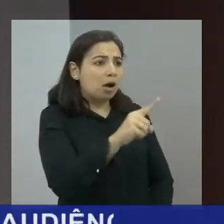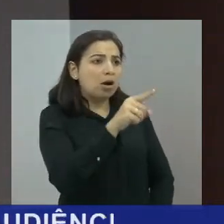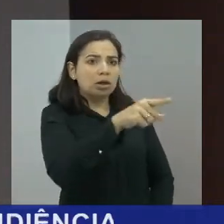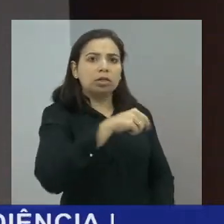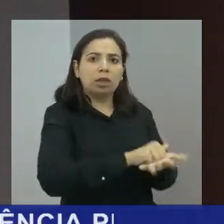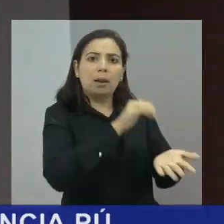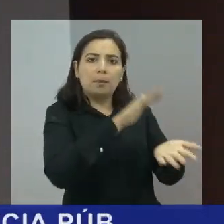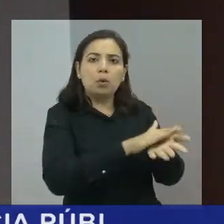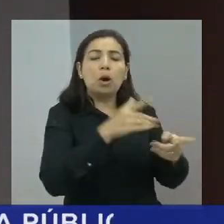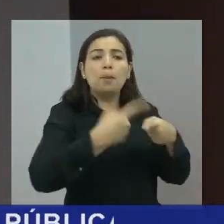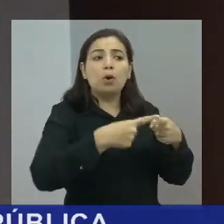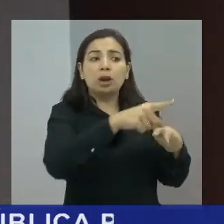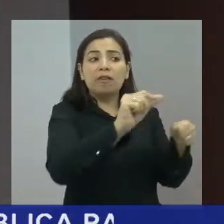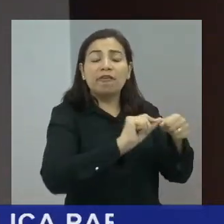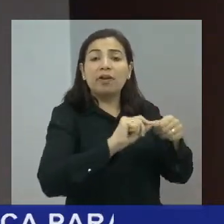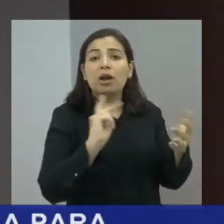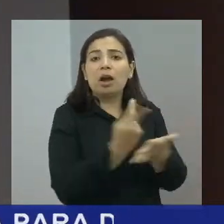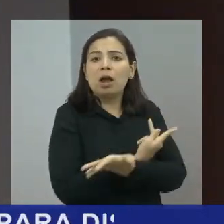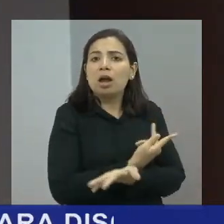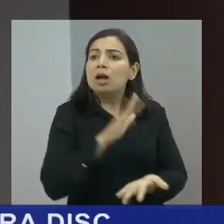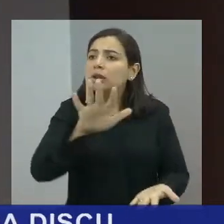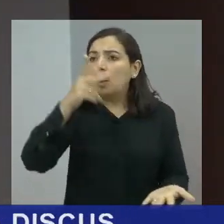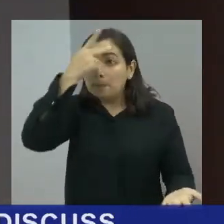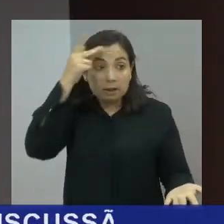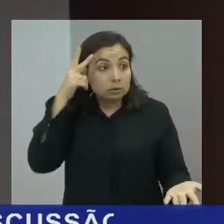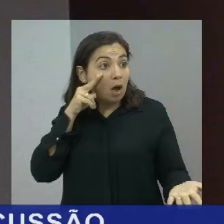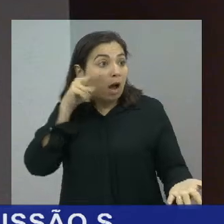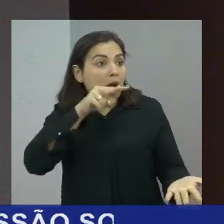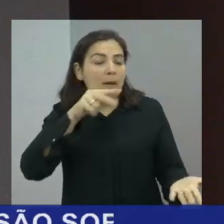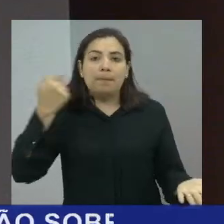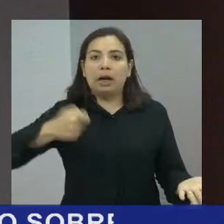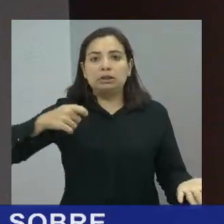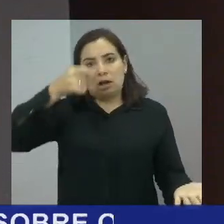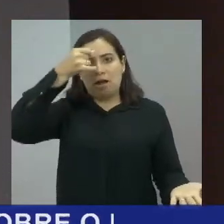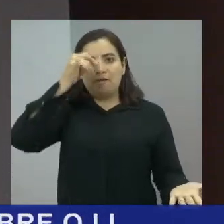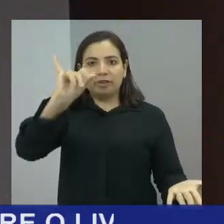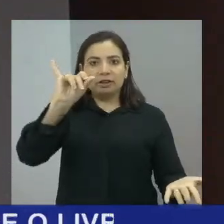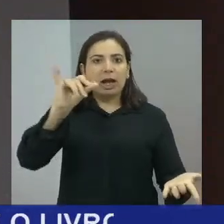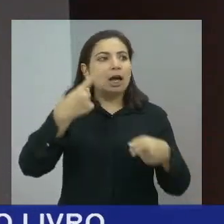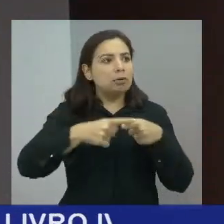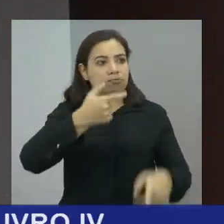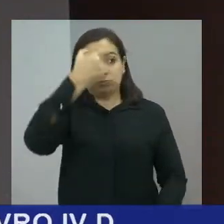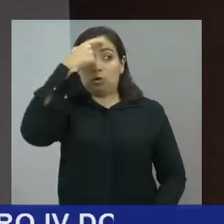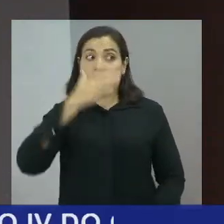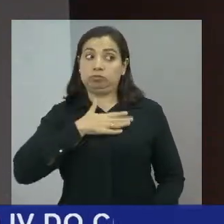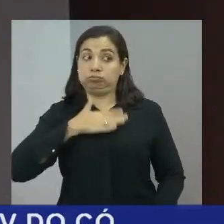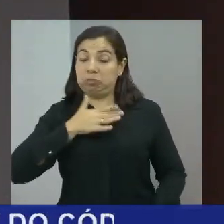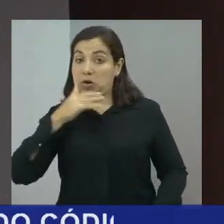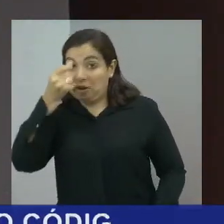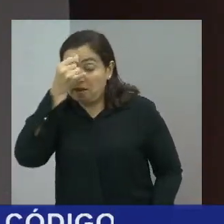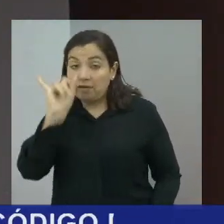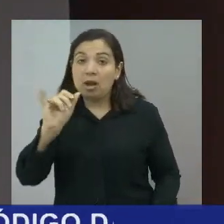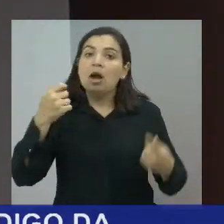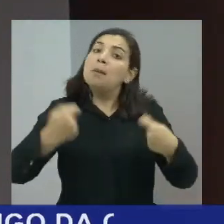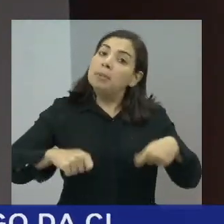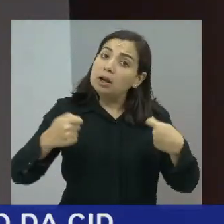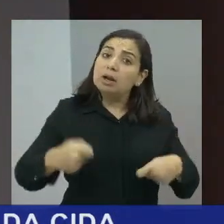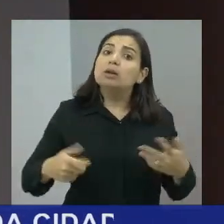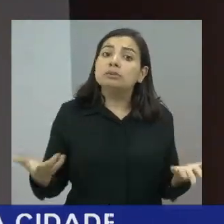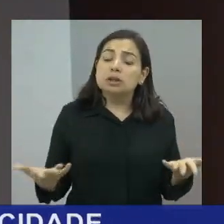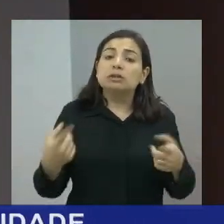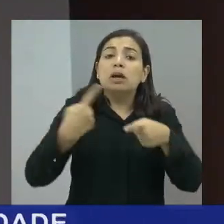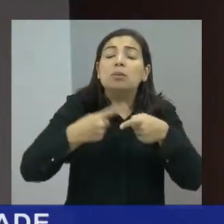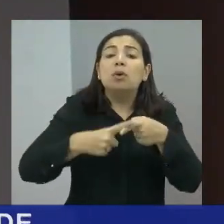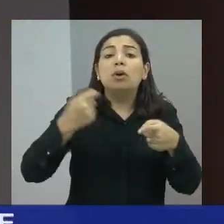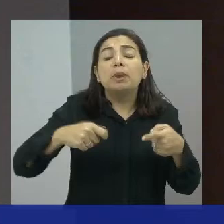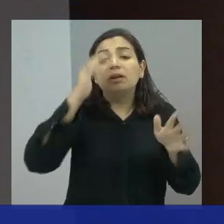multado. Serve de alerta para que as pessoas estejam conscientes daquilo que é o certo, trazer e aproximar a